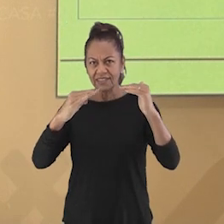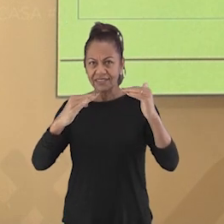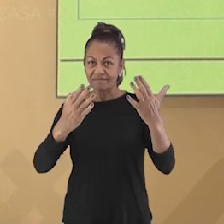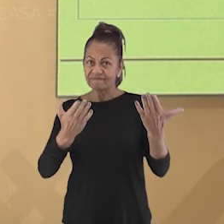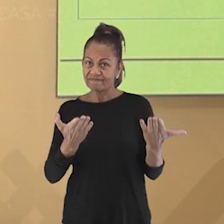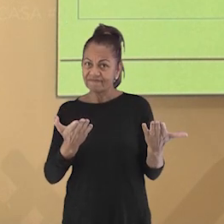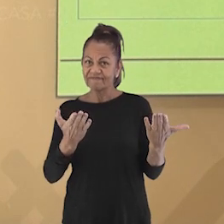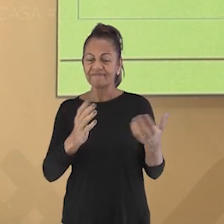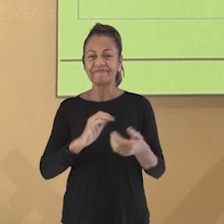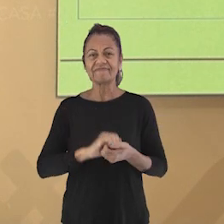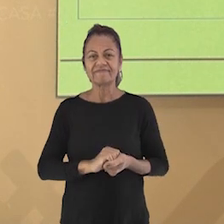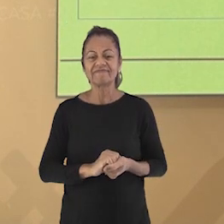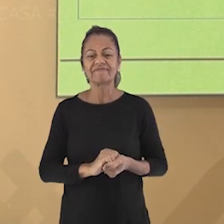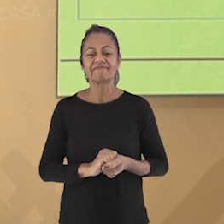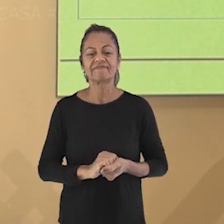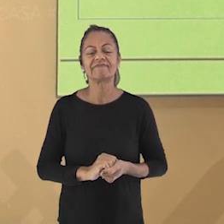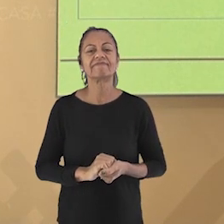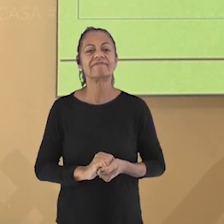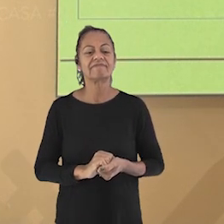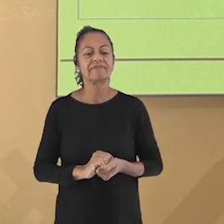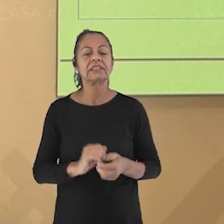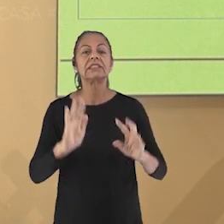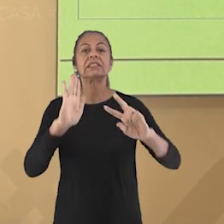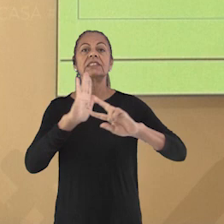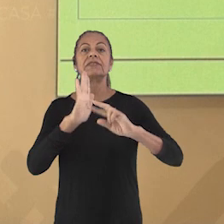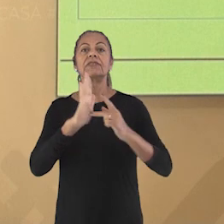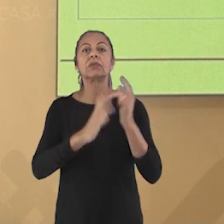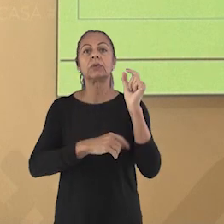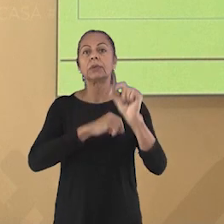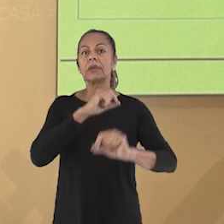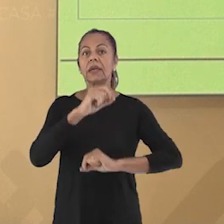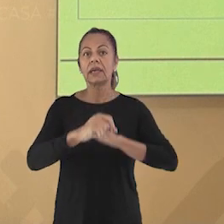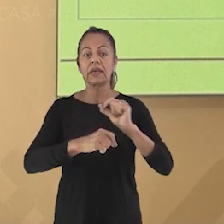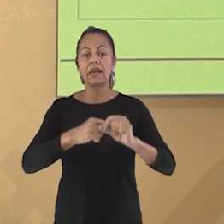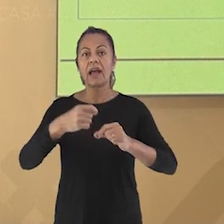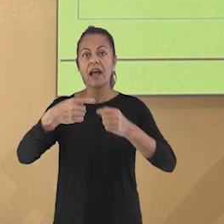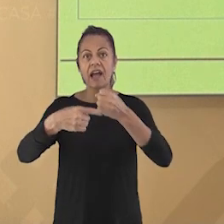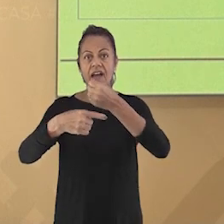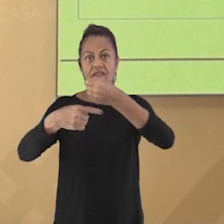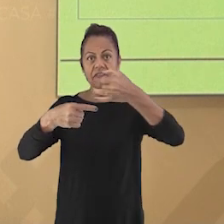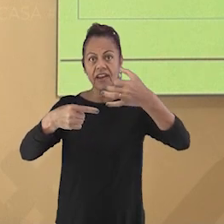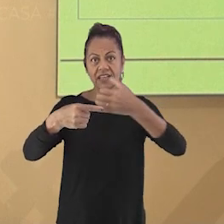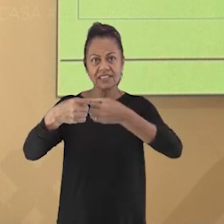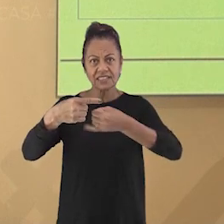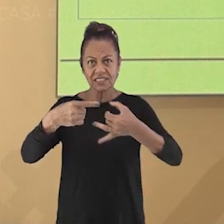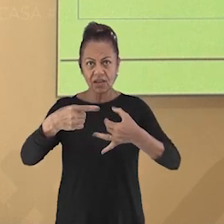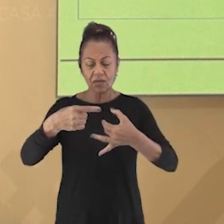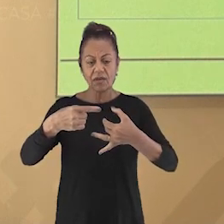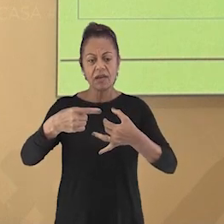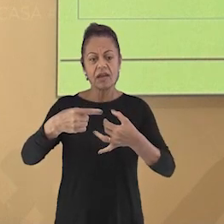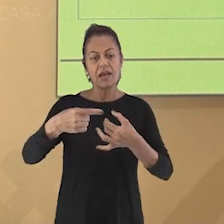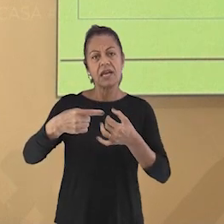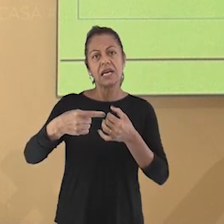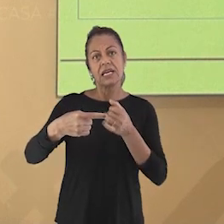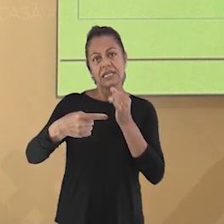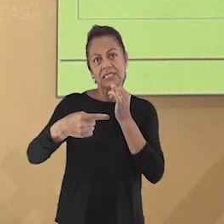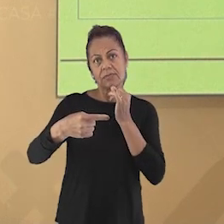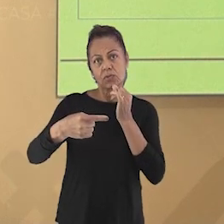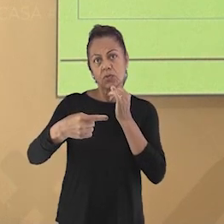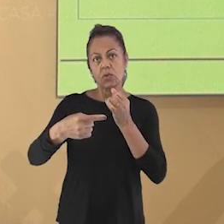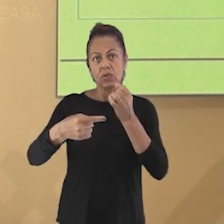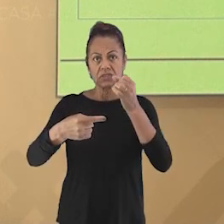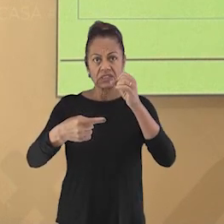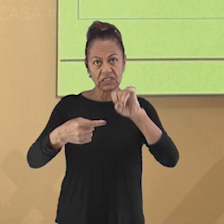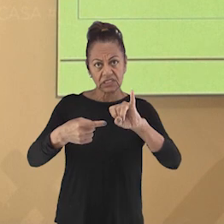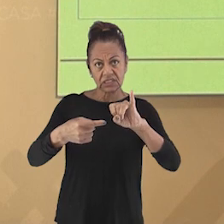Uma fração equivalente é aquela fração que, mesmo que ela seja escrita de